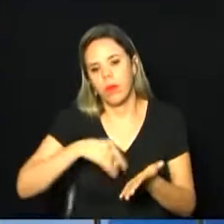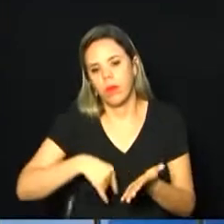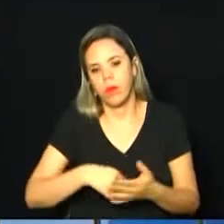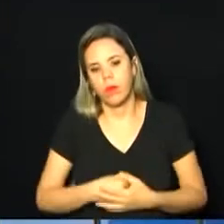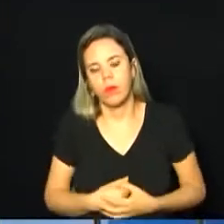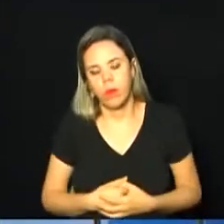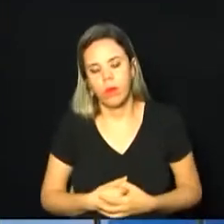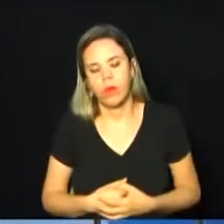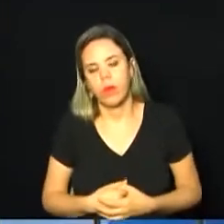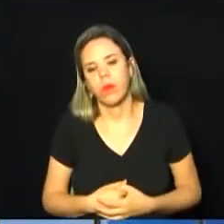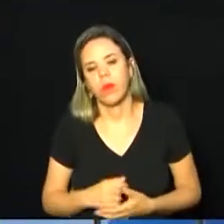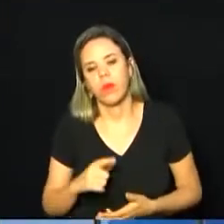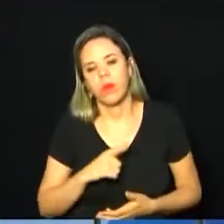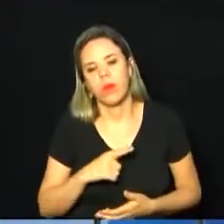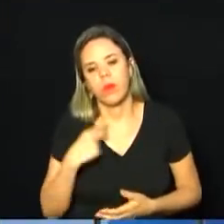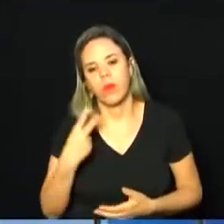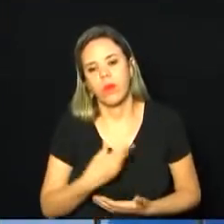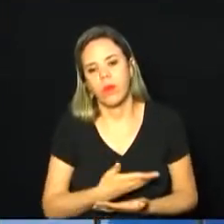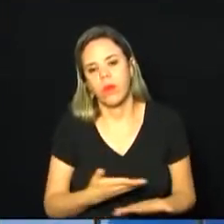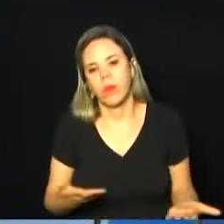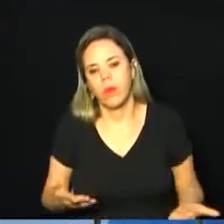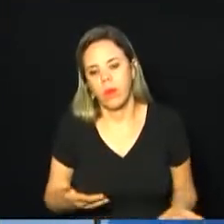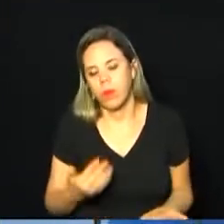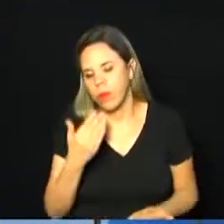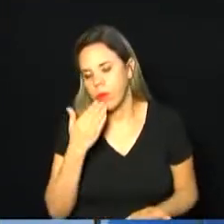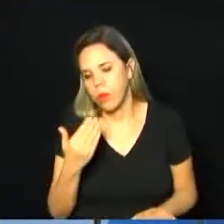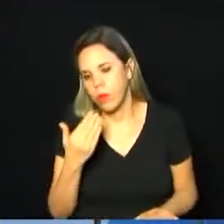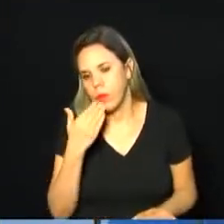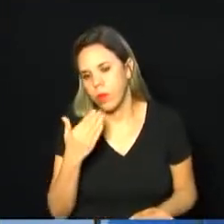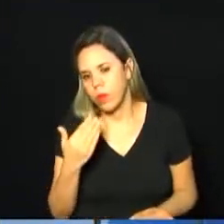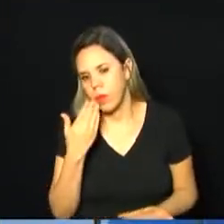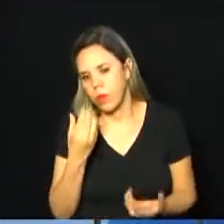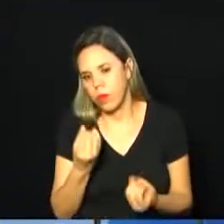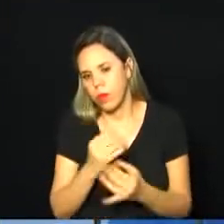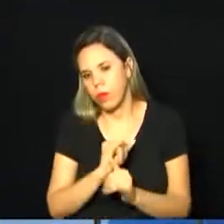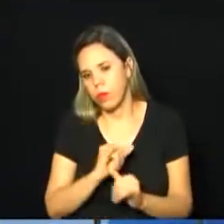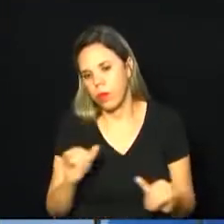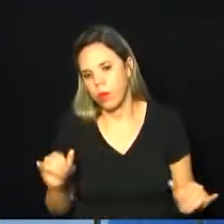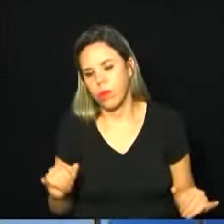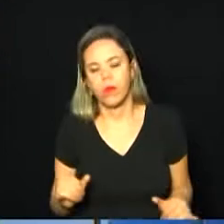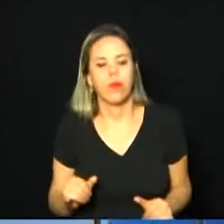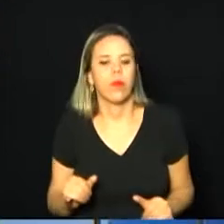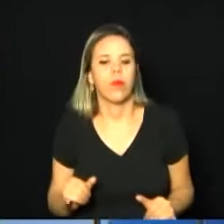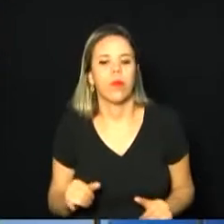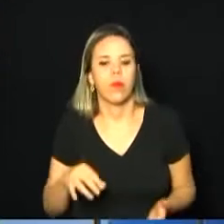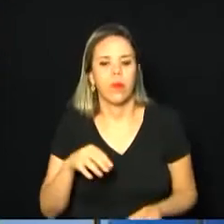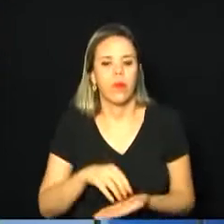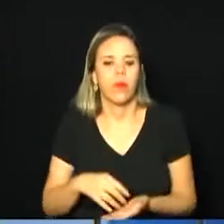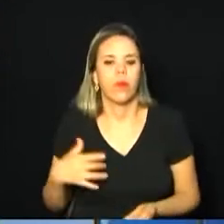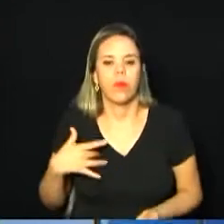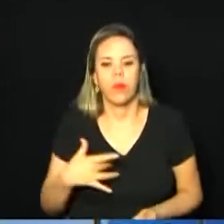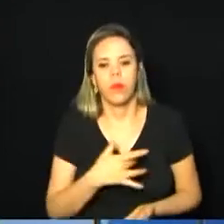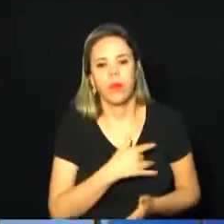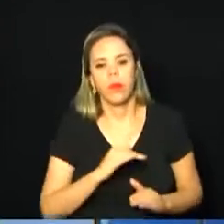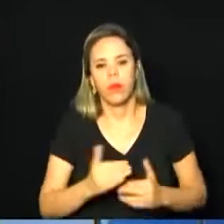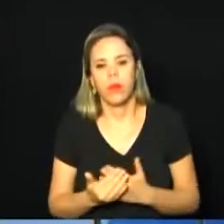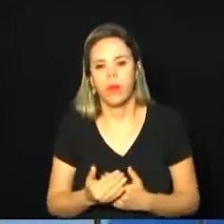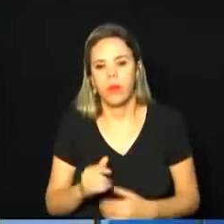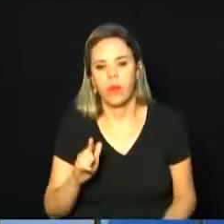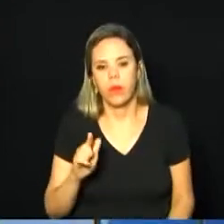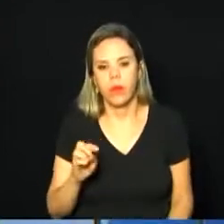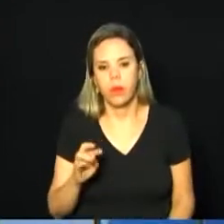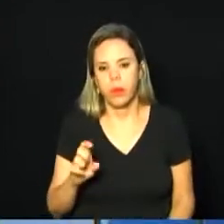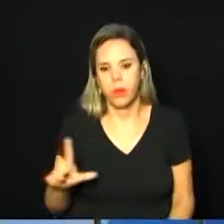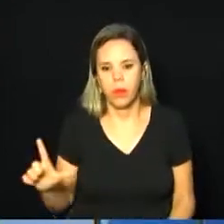e nele os parlamentares solicitaram informações sobre o Centro de Saúde do Jardim São